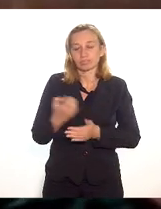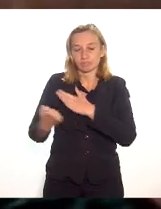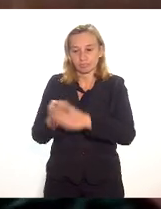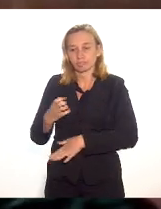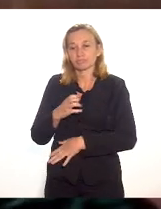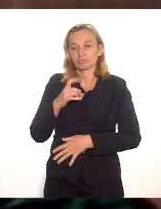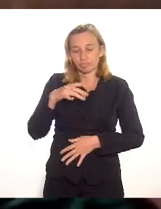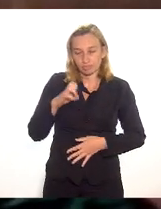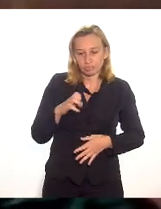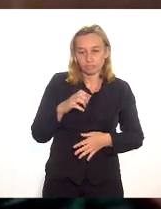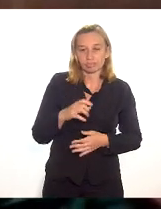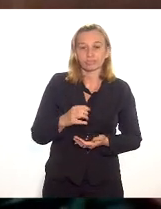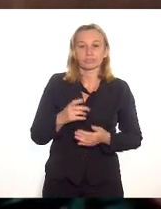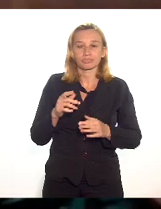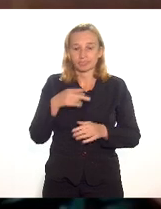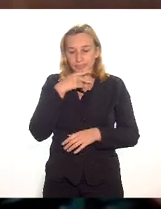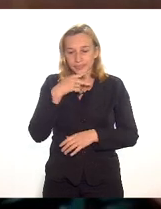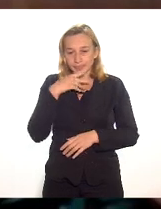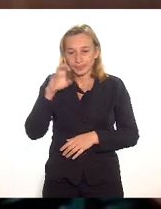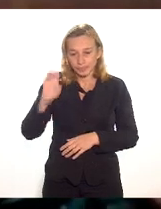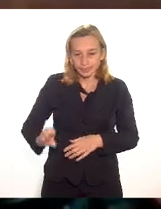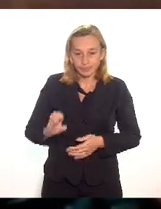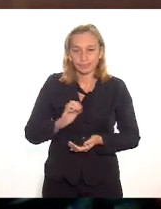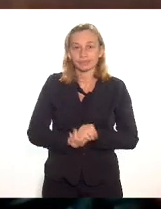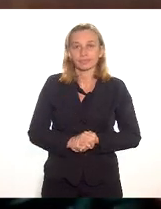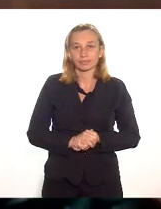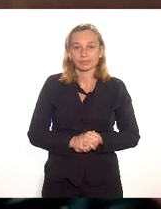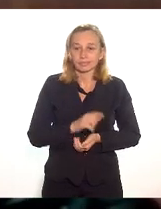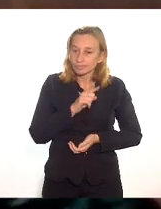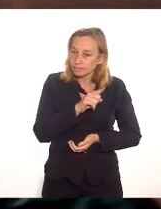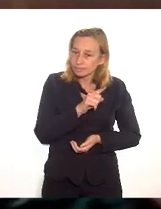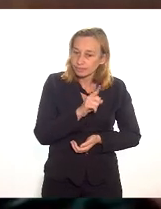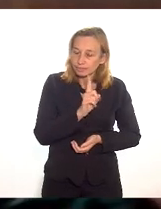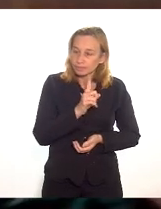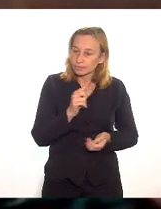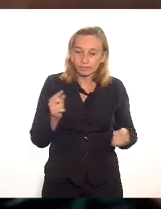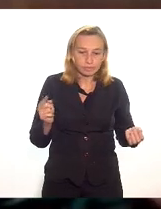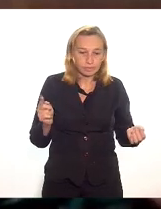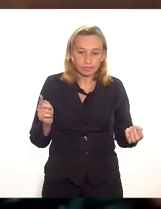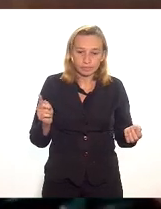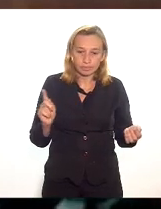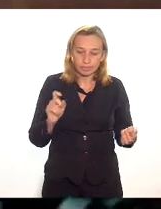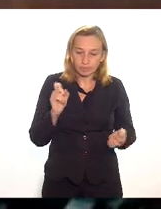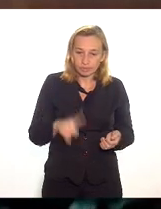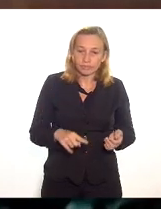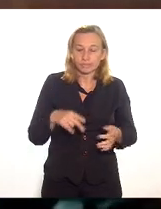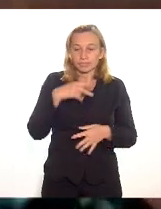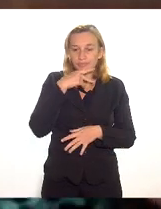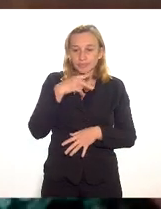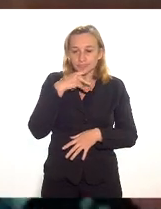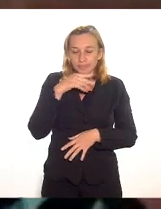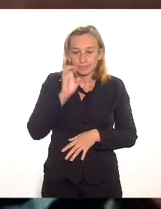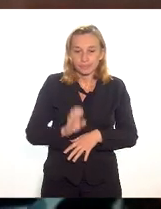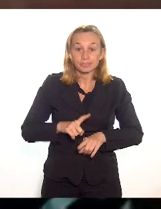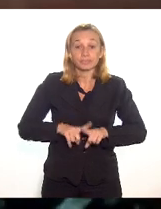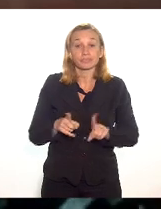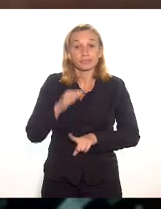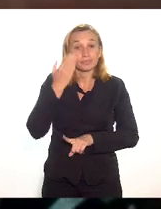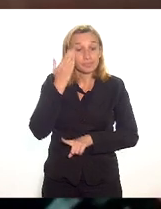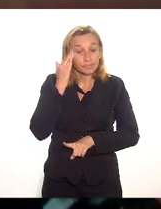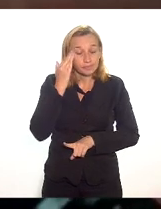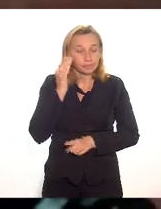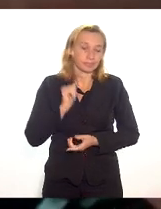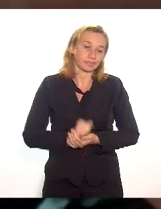de esquerda, mesmo aqueles que não são dos partidos de esquerda, mas que entenderam que